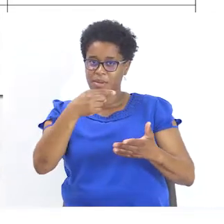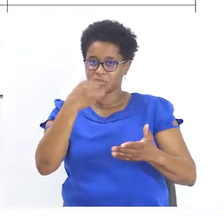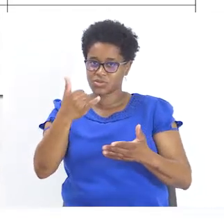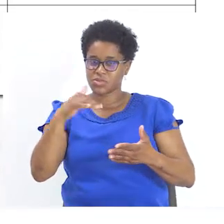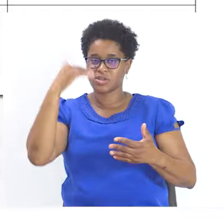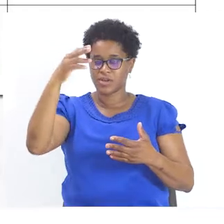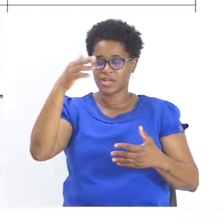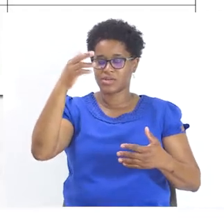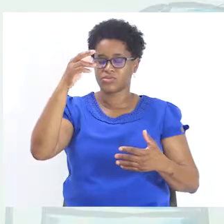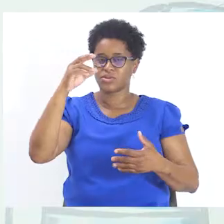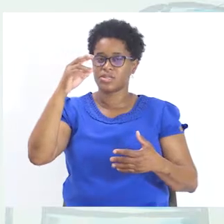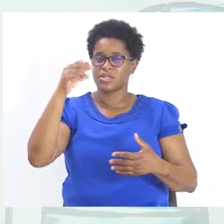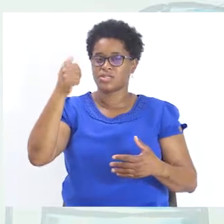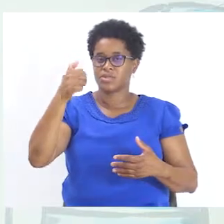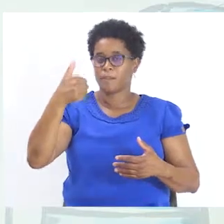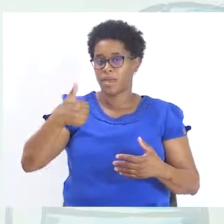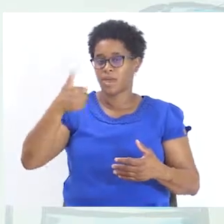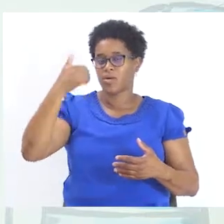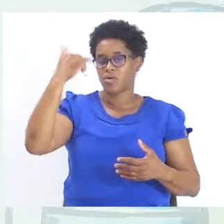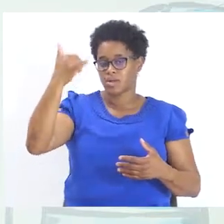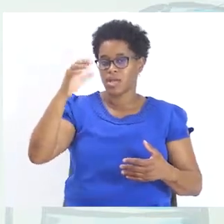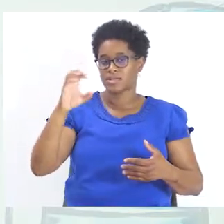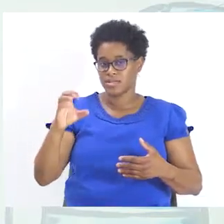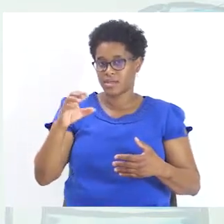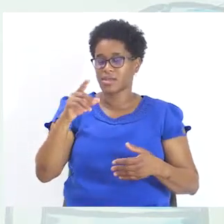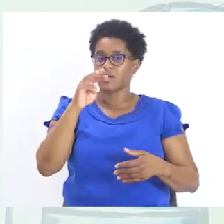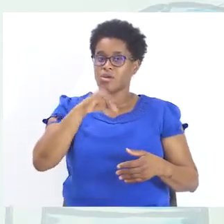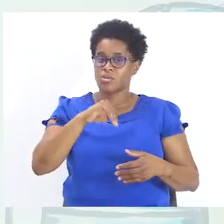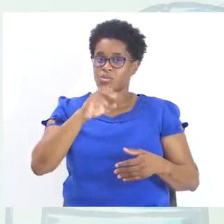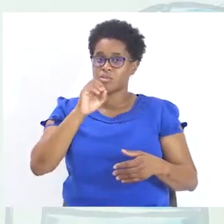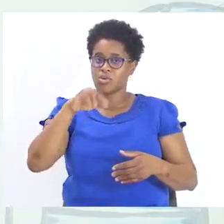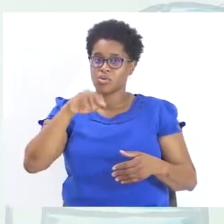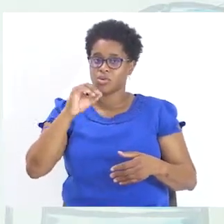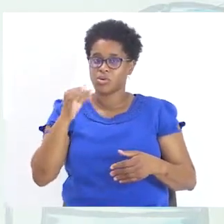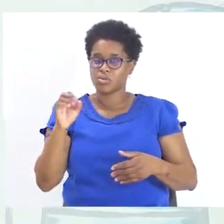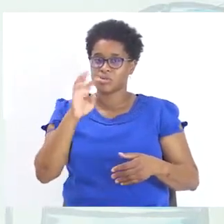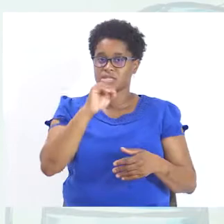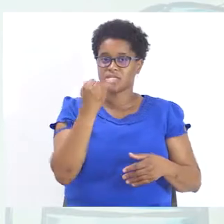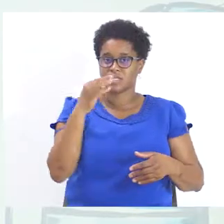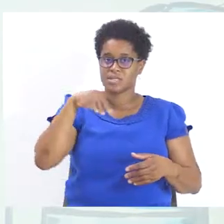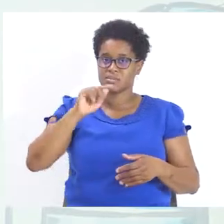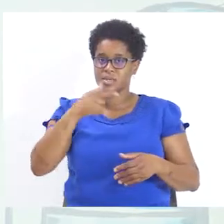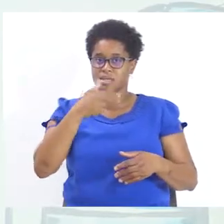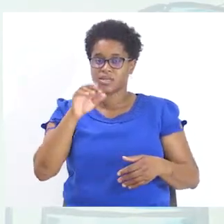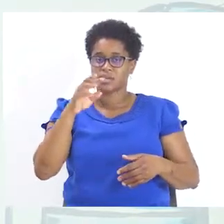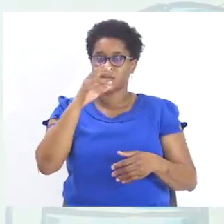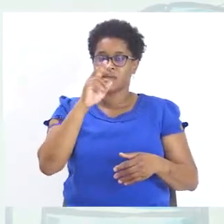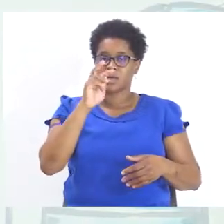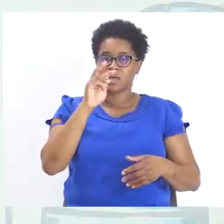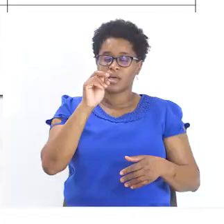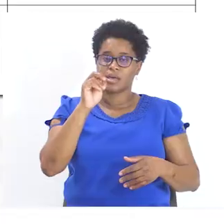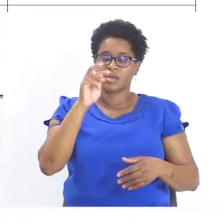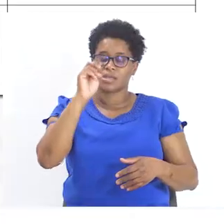ao quadrado, C. O monômio simétrico a 3 sobre 4, A elevado a 5, B ao quadrado,